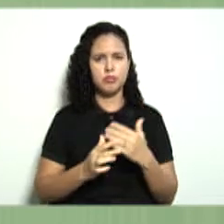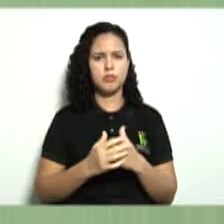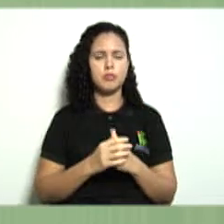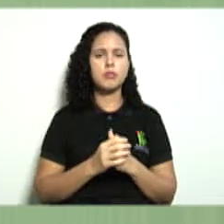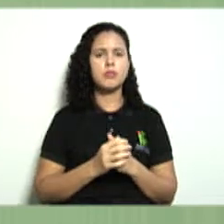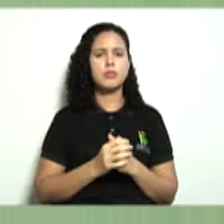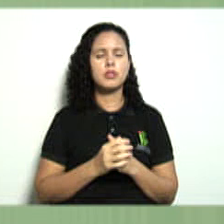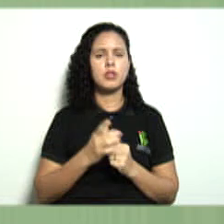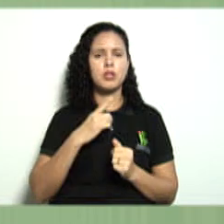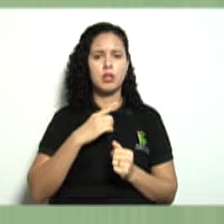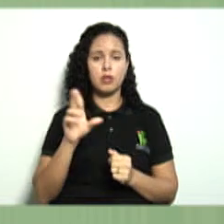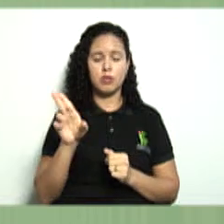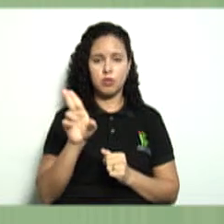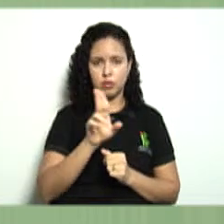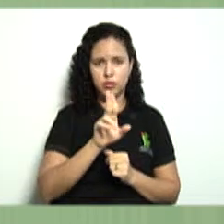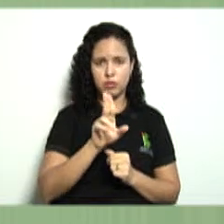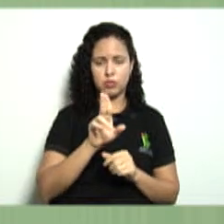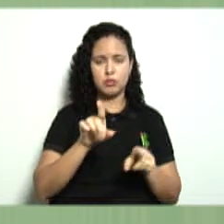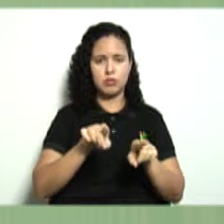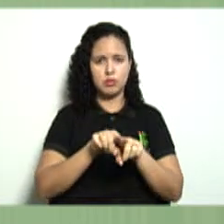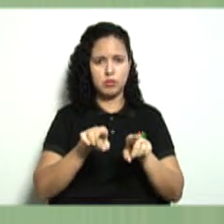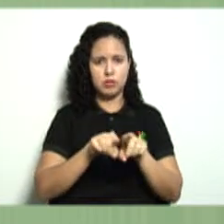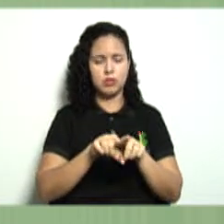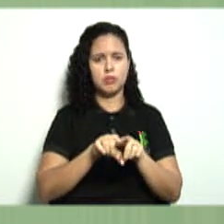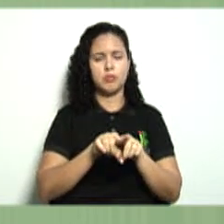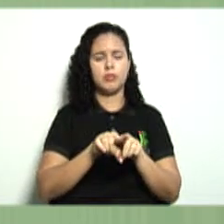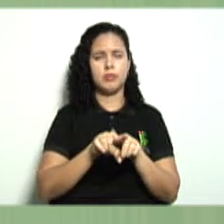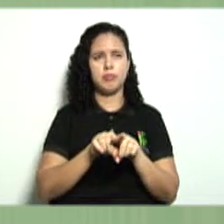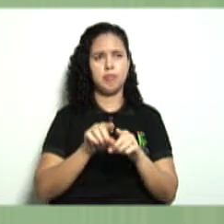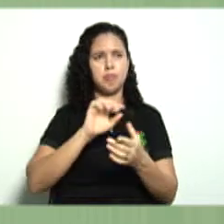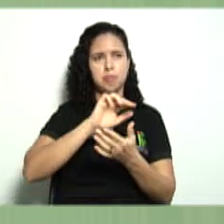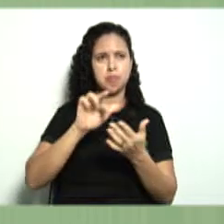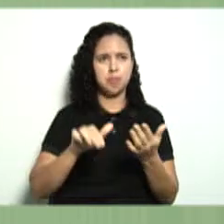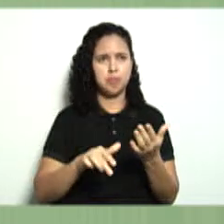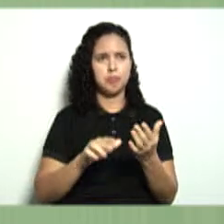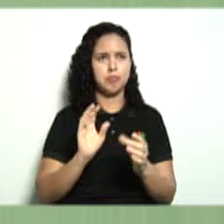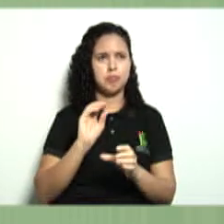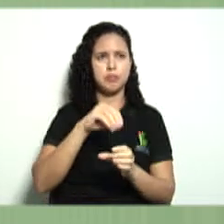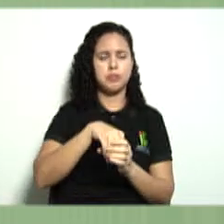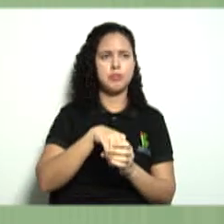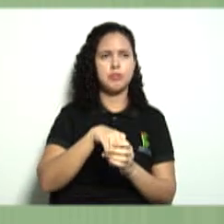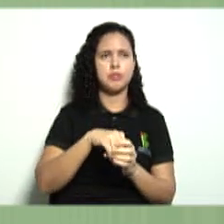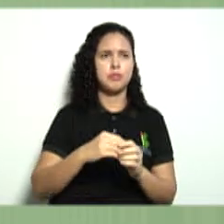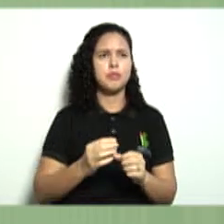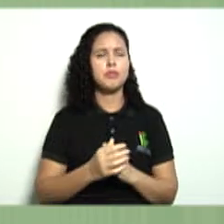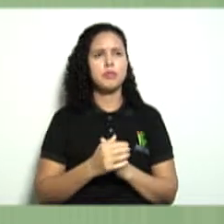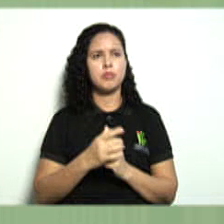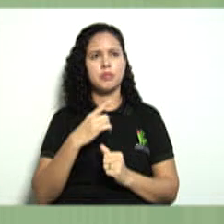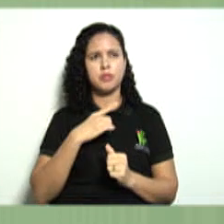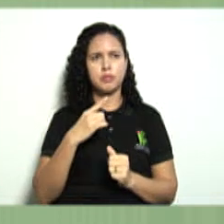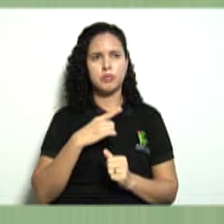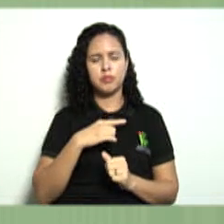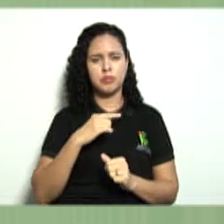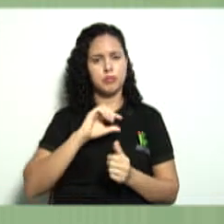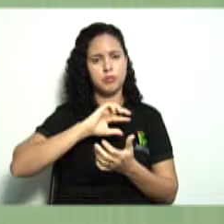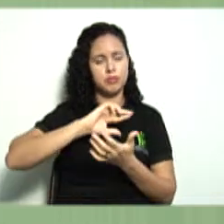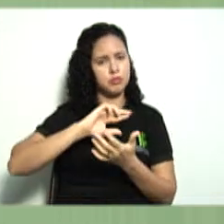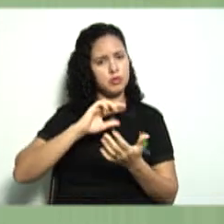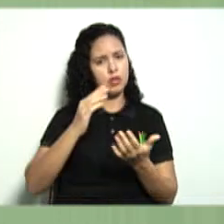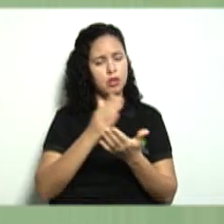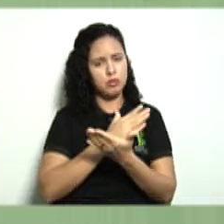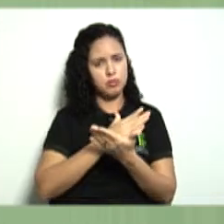é composto pelo nome e pela extensão, ok? Dependendo do que for, vai ter sua extensão